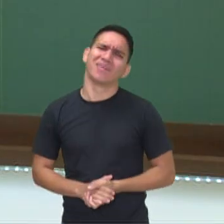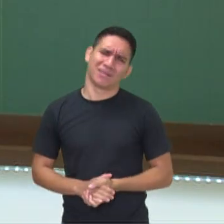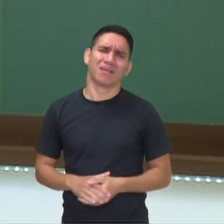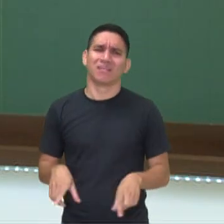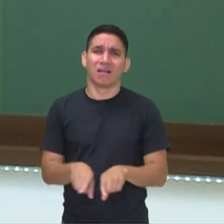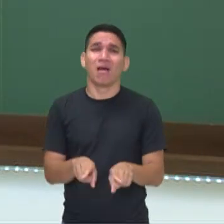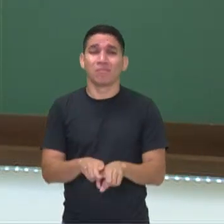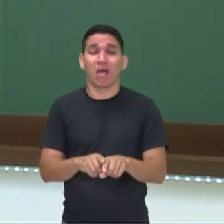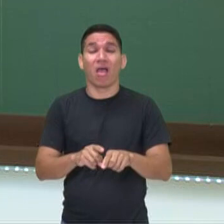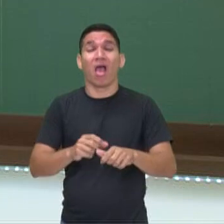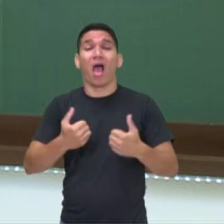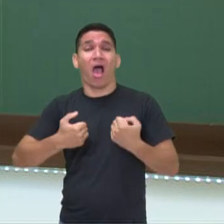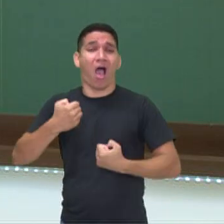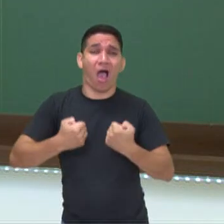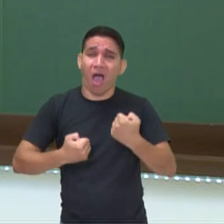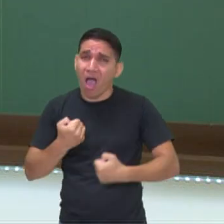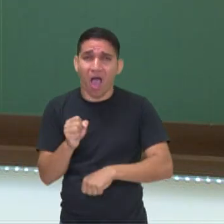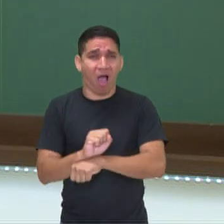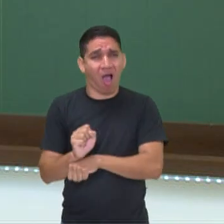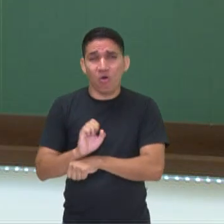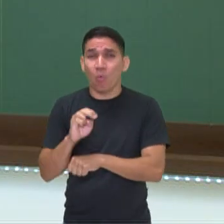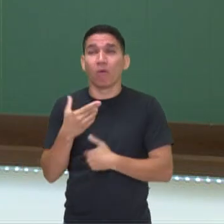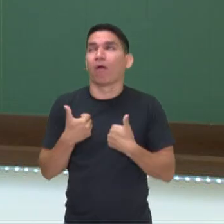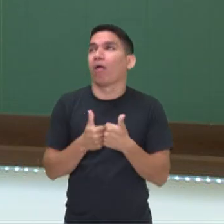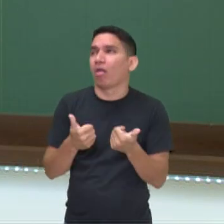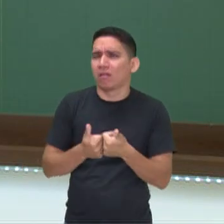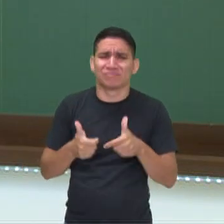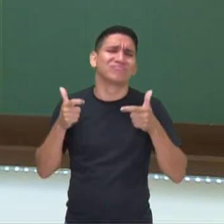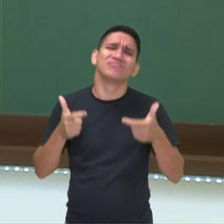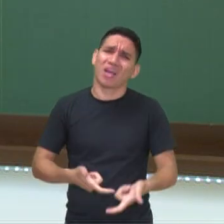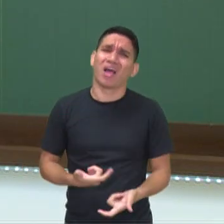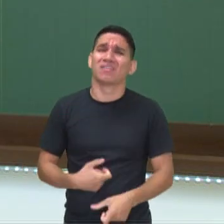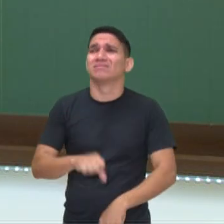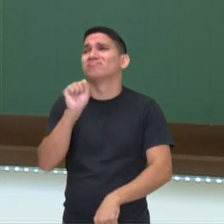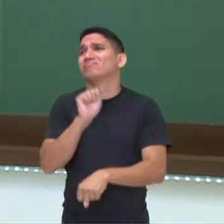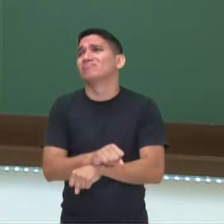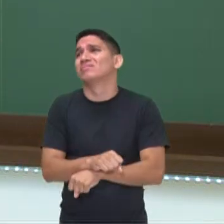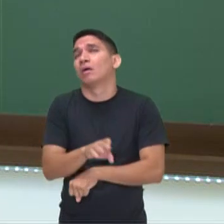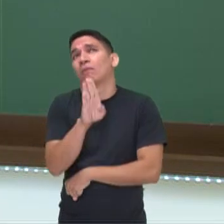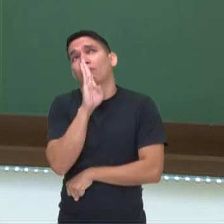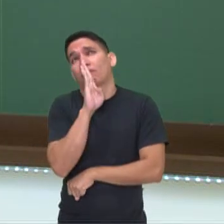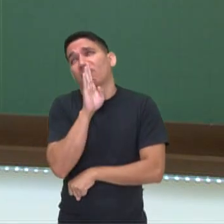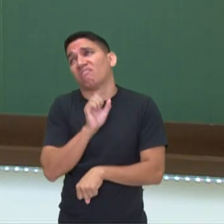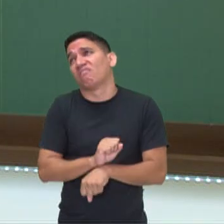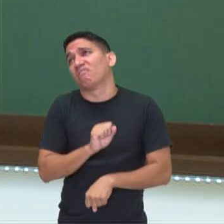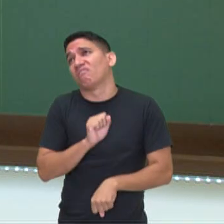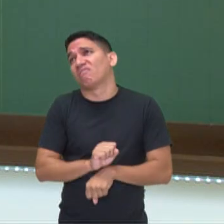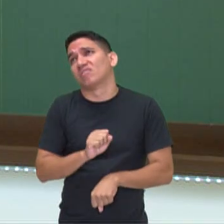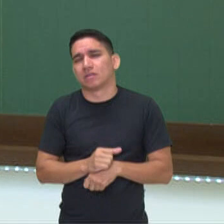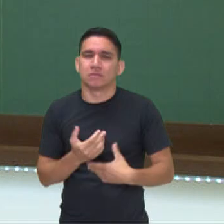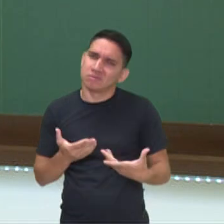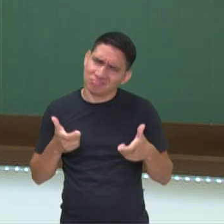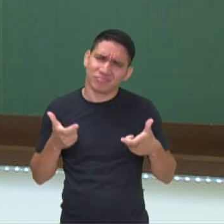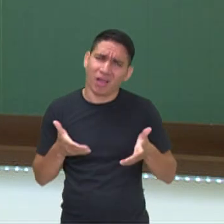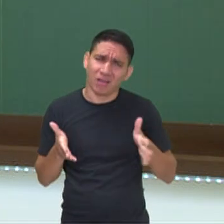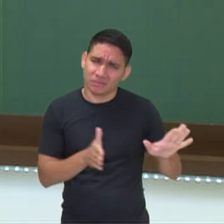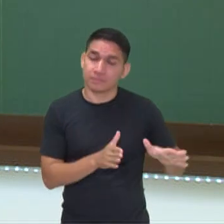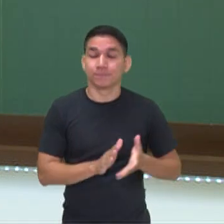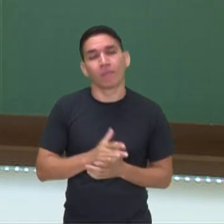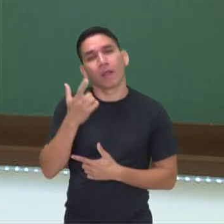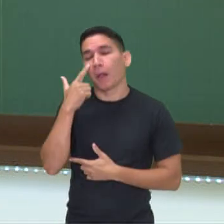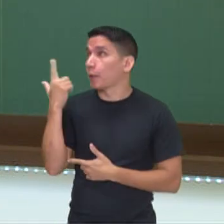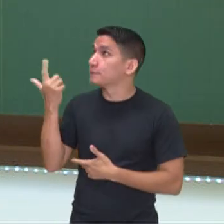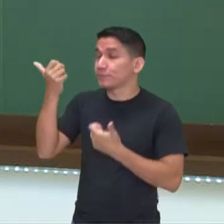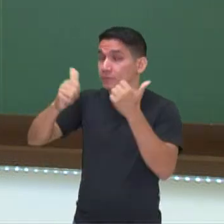ônibus, né? Enche o saco, né, gente? Ficar muito tempo ali parado, né? Olha só. Então, vamos ver como é que ficou isso. Então, só, o